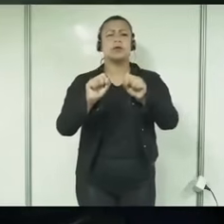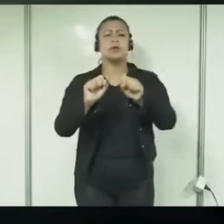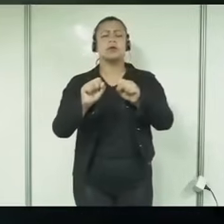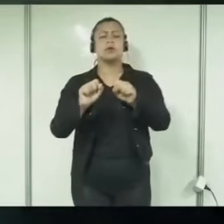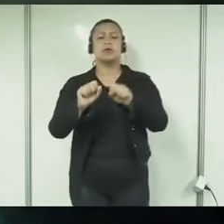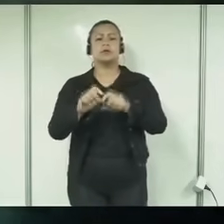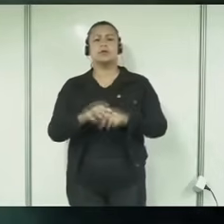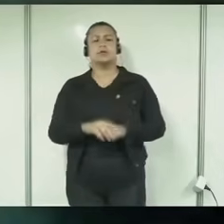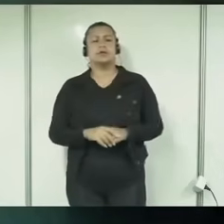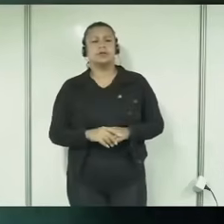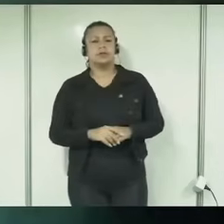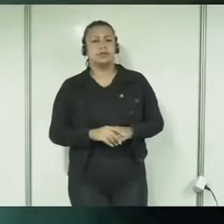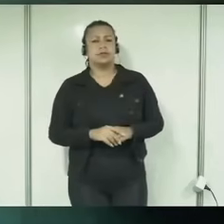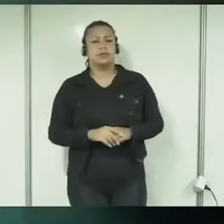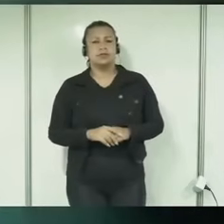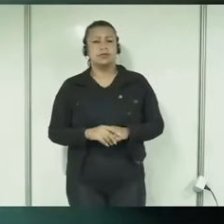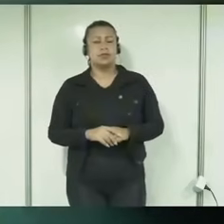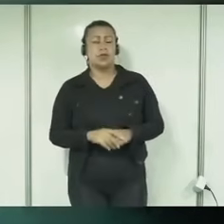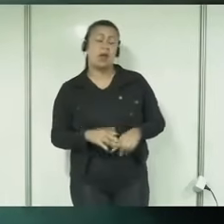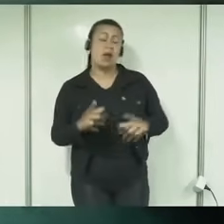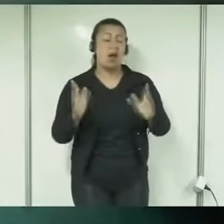uma coisa, quem pensa negativo